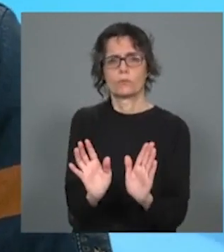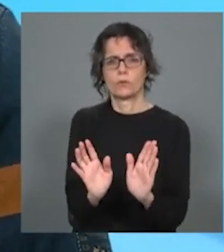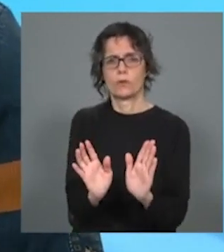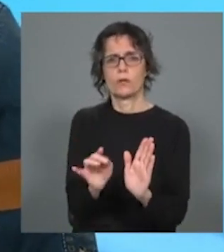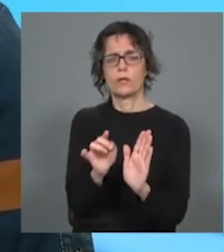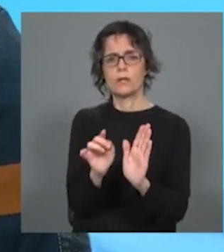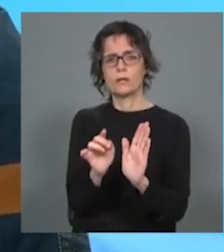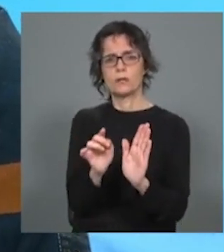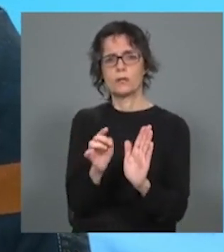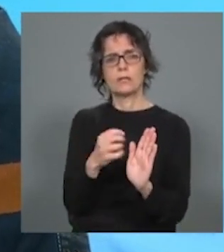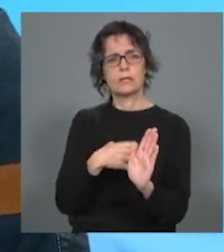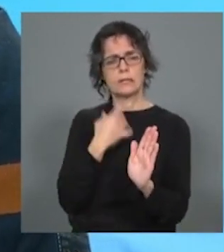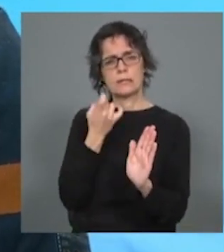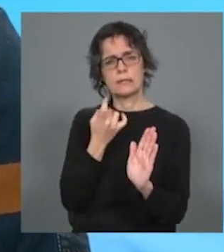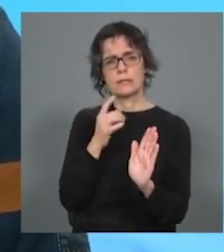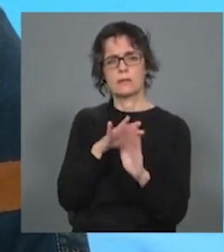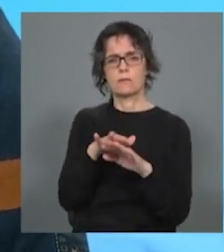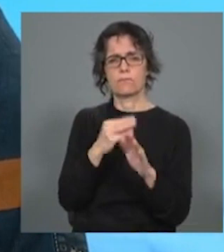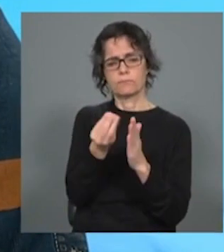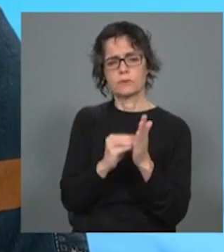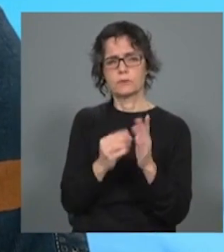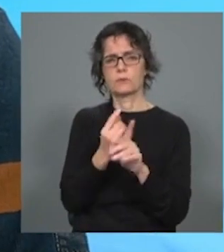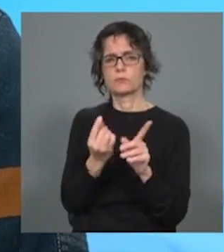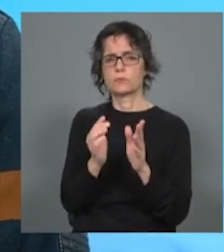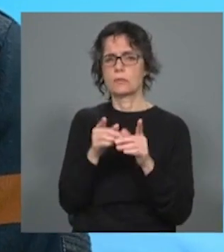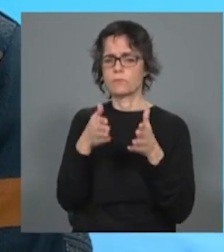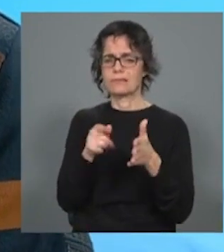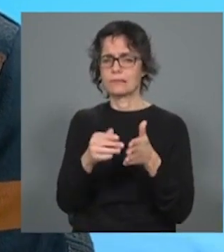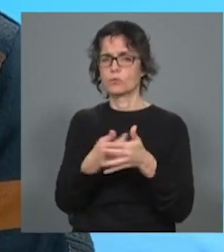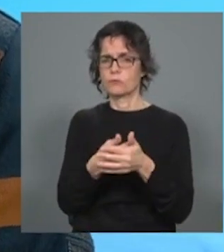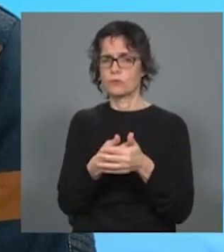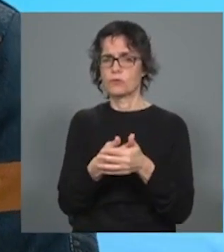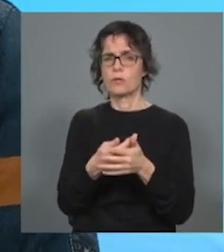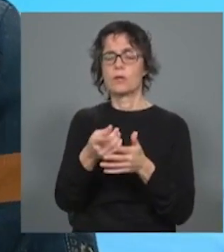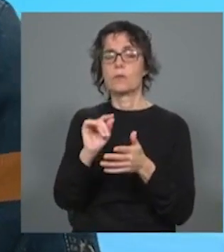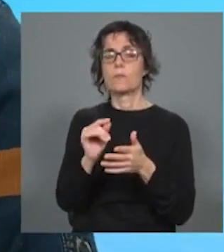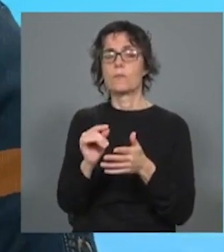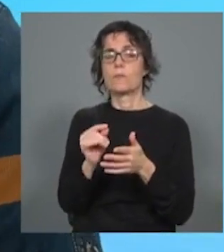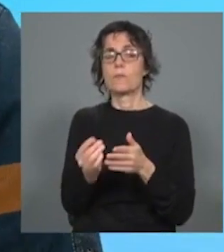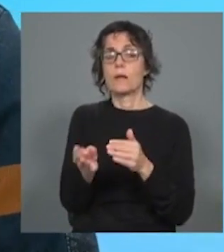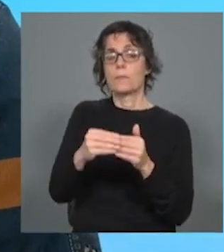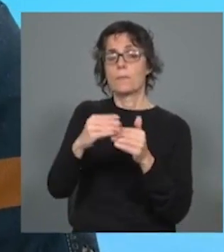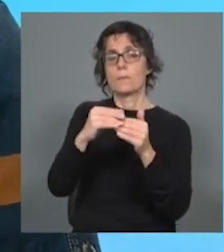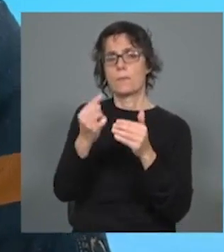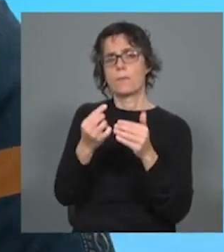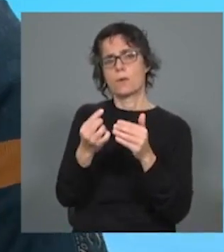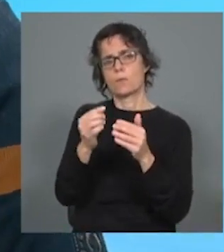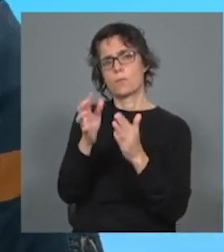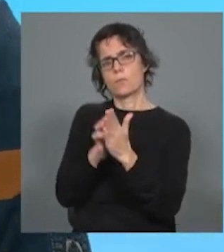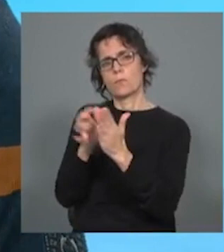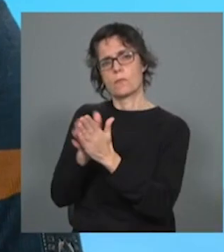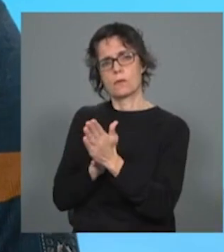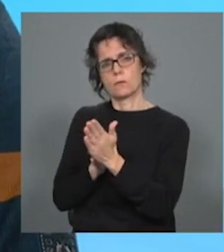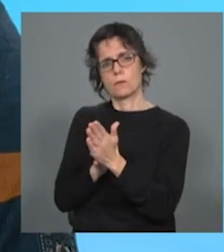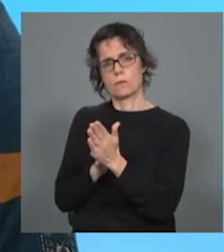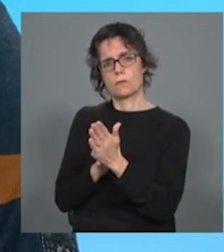que se centra sobretudo no Evangelho, mas que procura fazer algumas referências também com as outras leituras, ainda que o